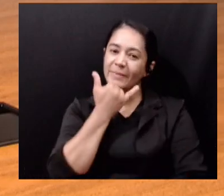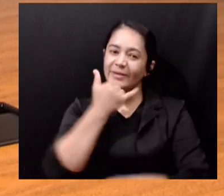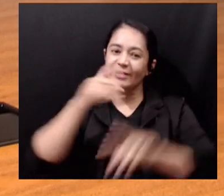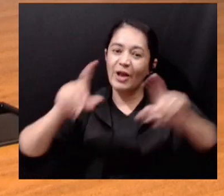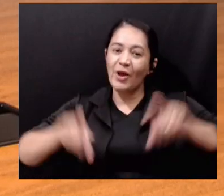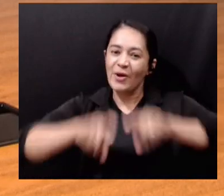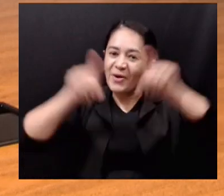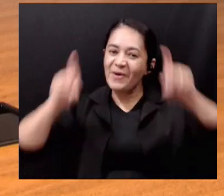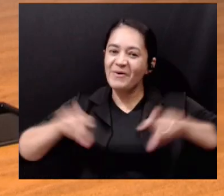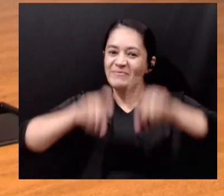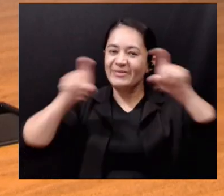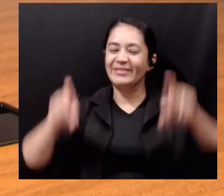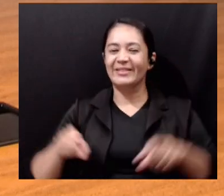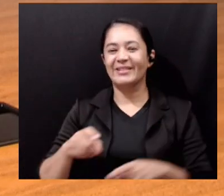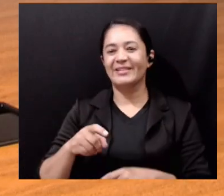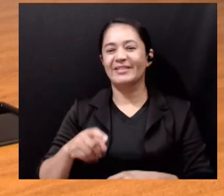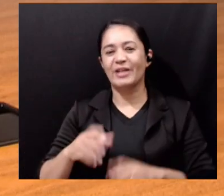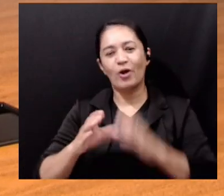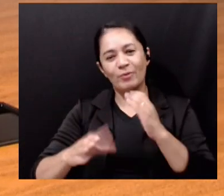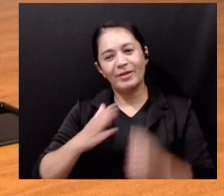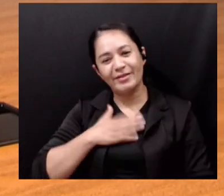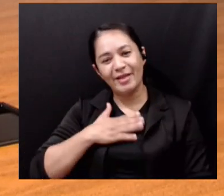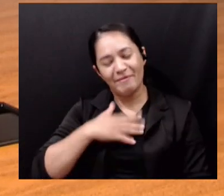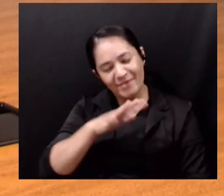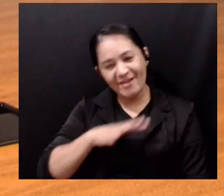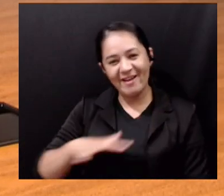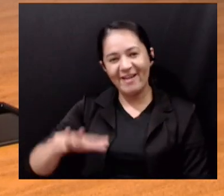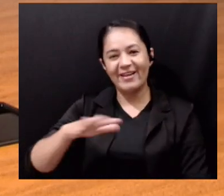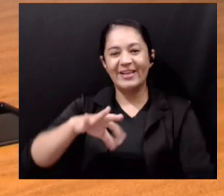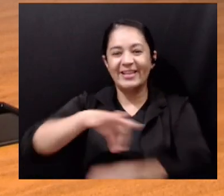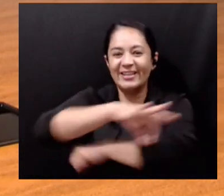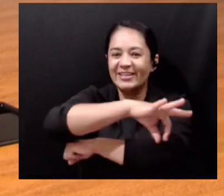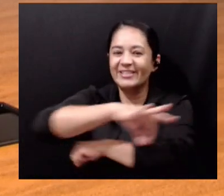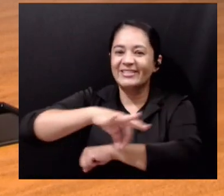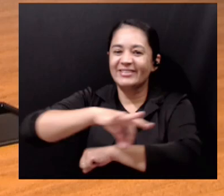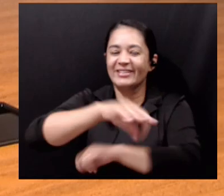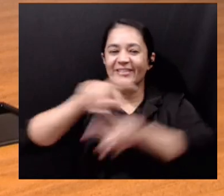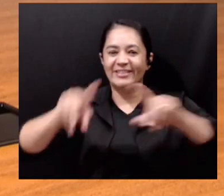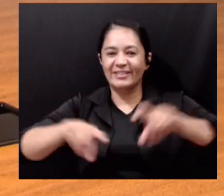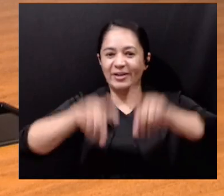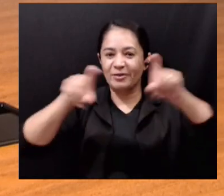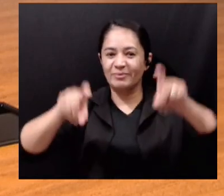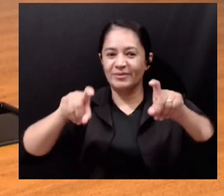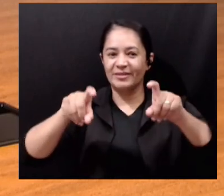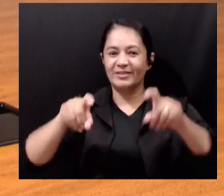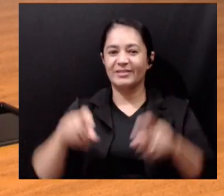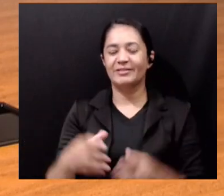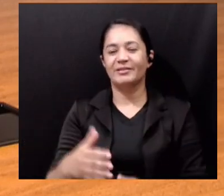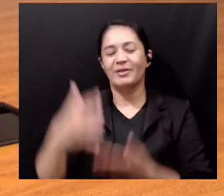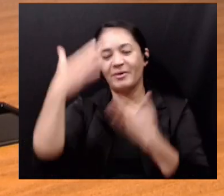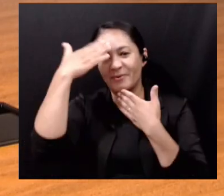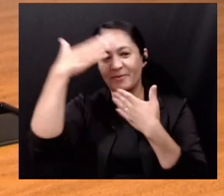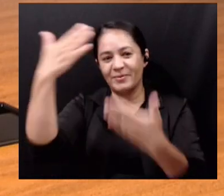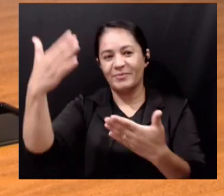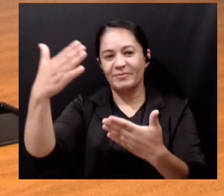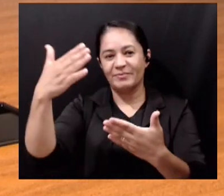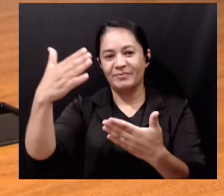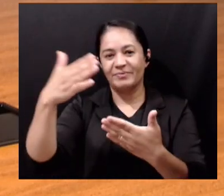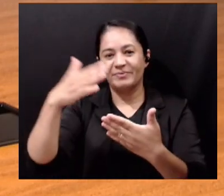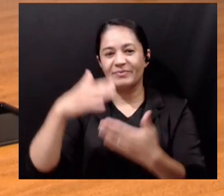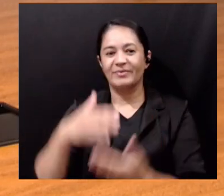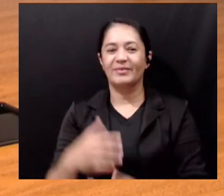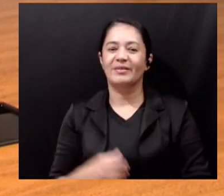cara? Comunicação é minha área, Engenharia da Computação, que vai para a NASA. Valeu, muito obrigado pela entrevista, parabéns. Que